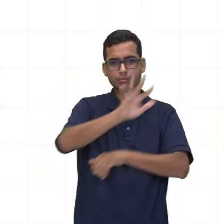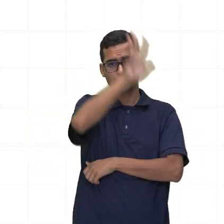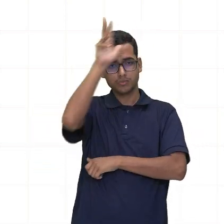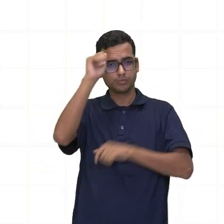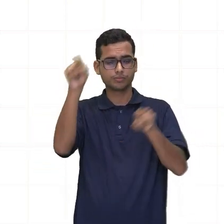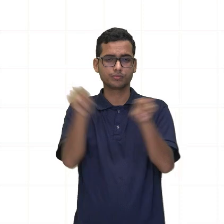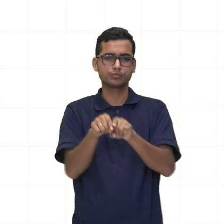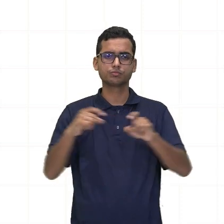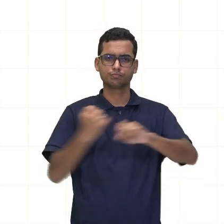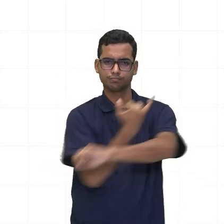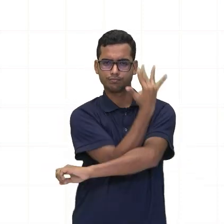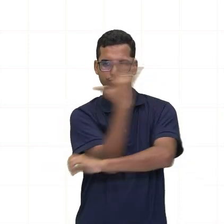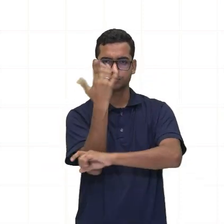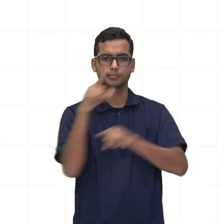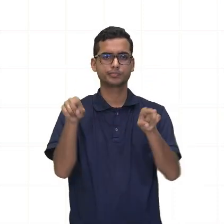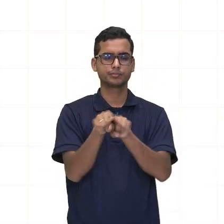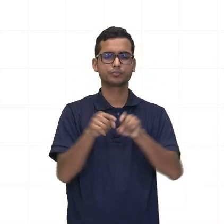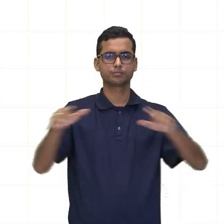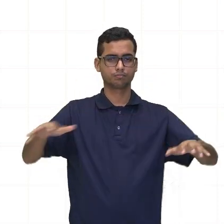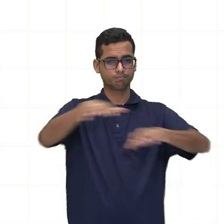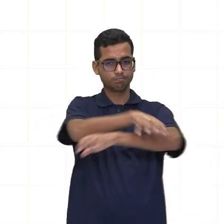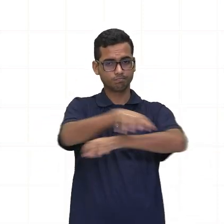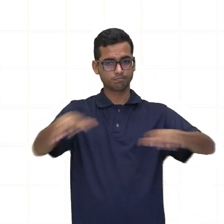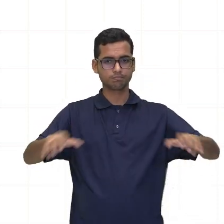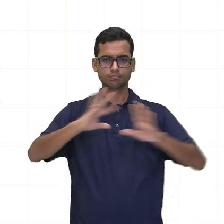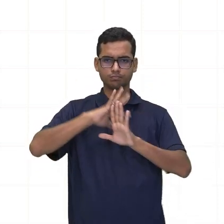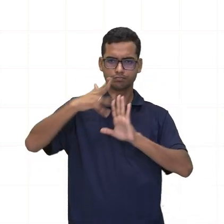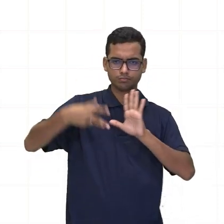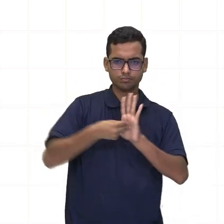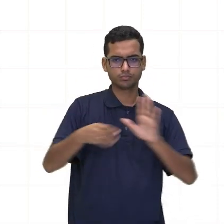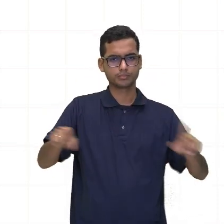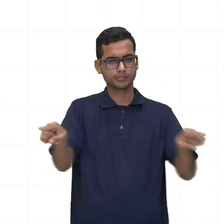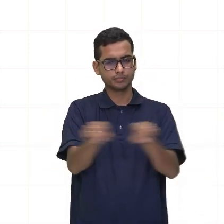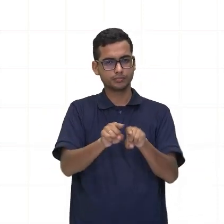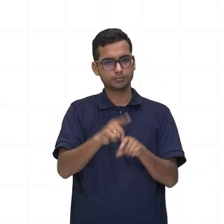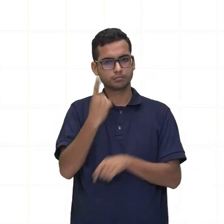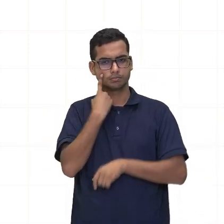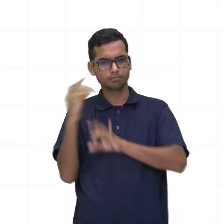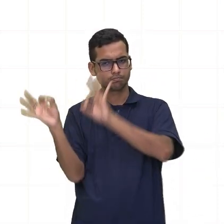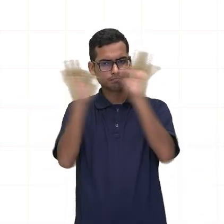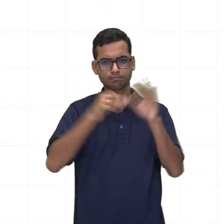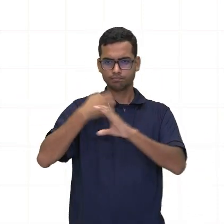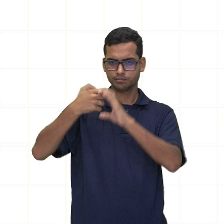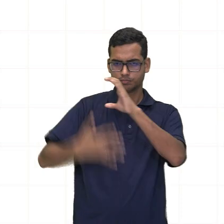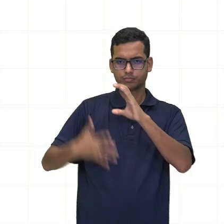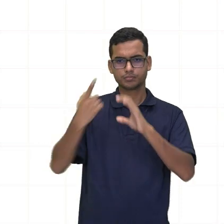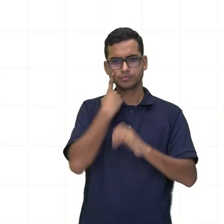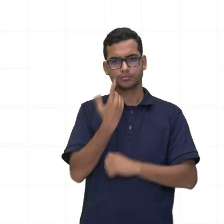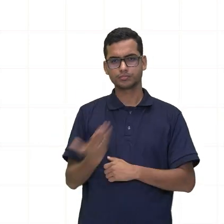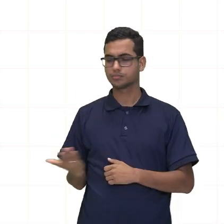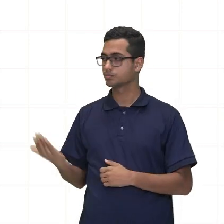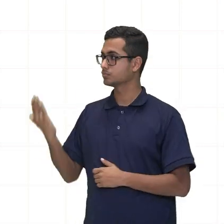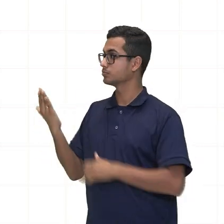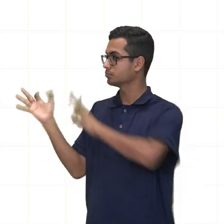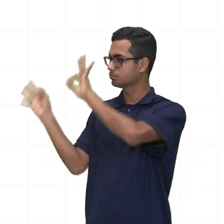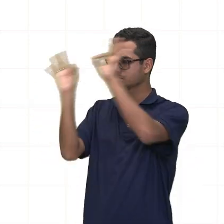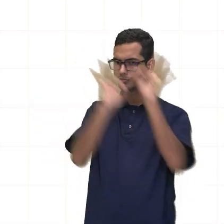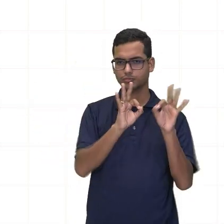bioma amazônico, tá bom? E aí nós vamos observar algumas características, né,